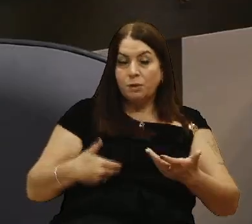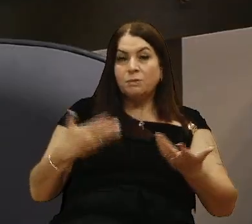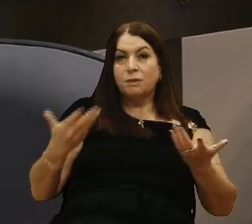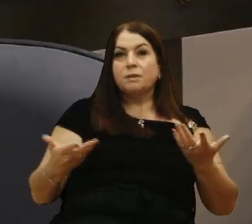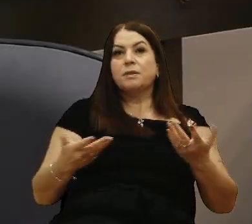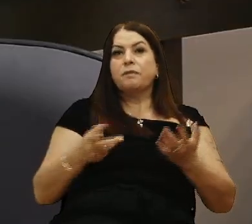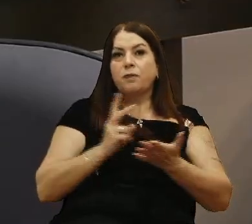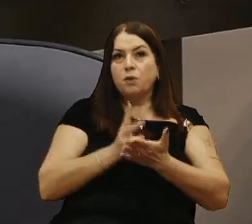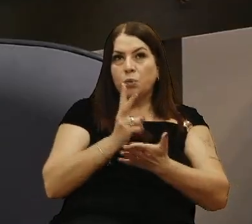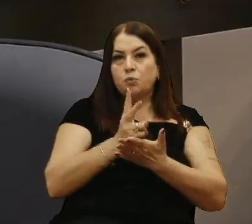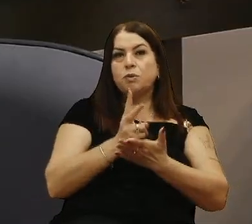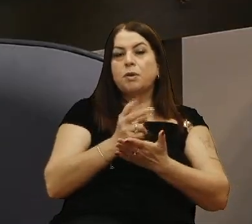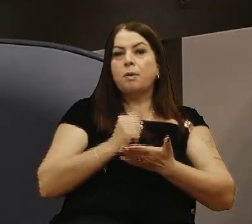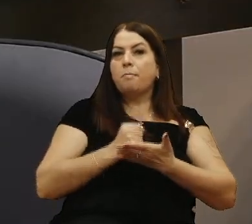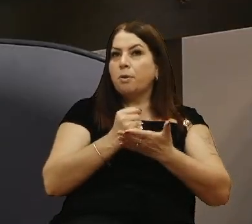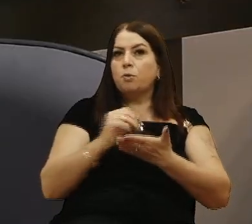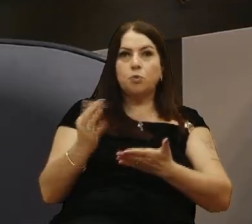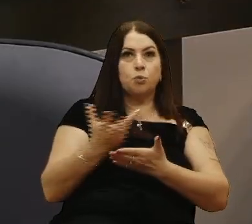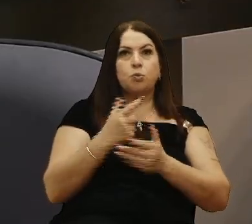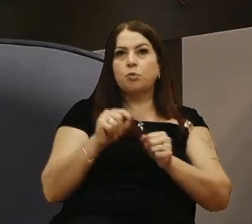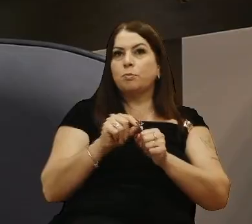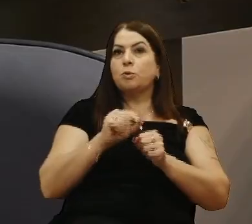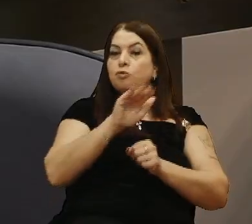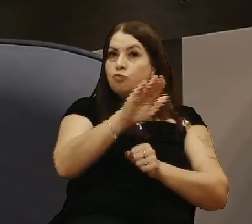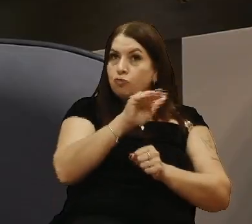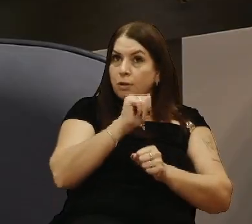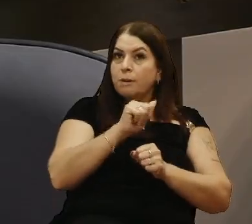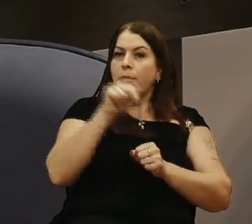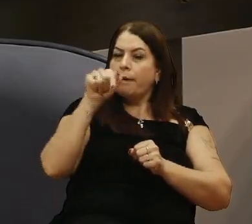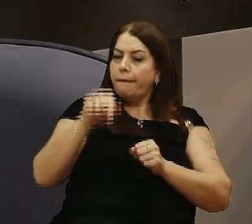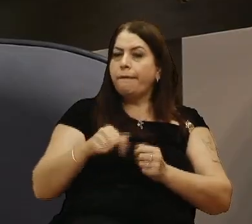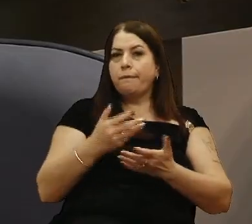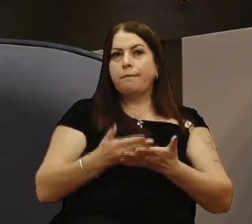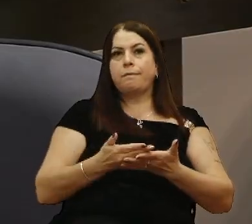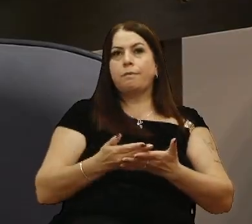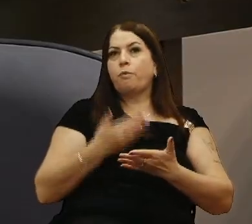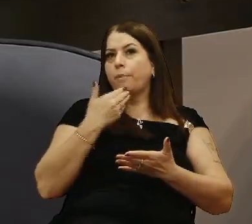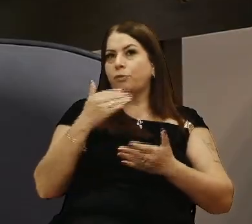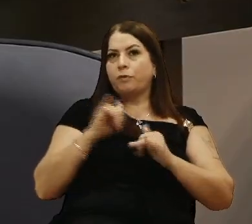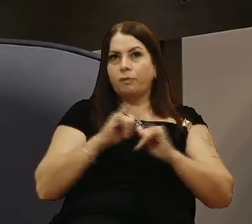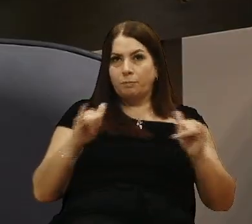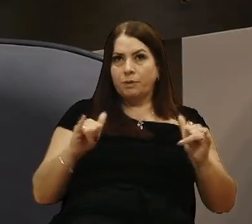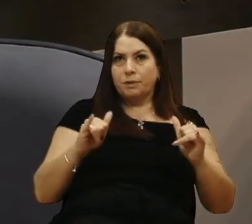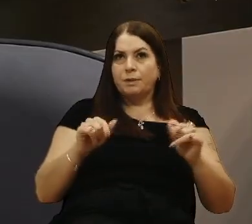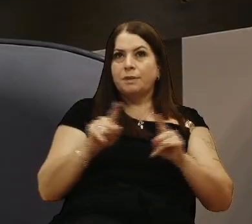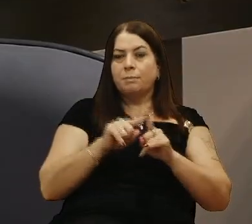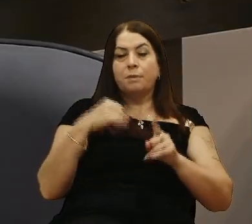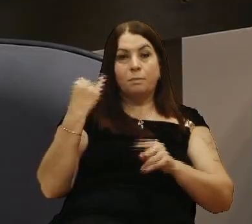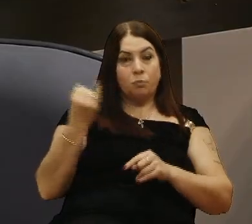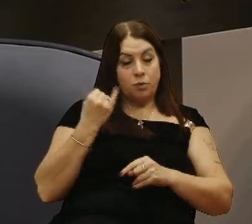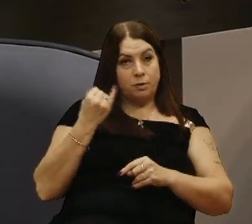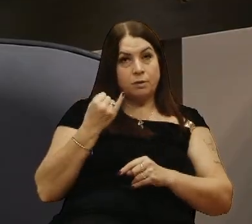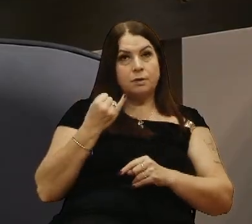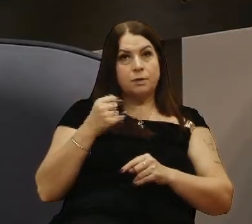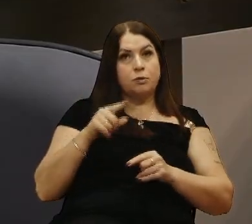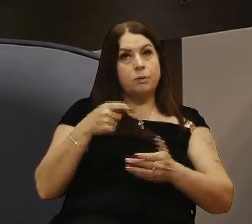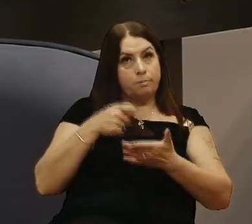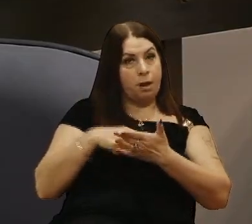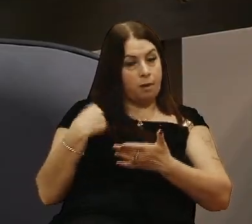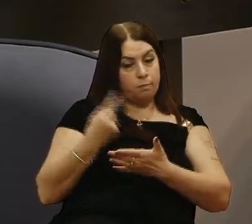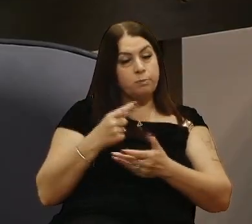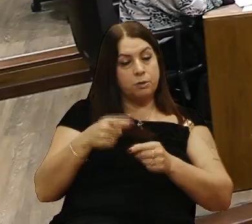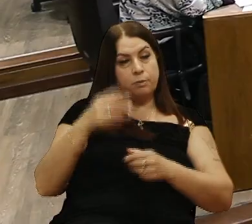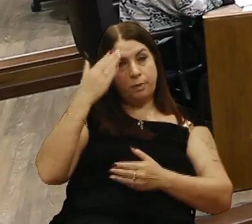a gente vai continuar apoiando tudo que for para chamar eles para cá ou o pedido de informação aqui também, porque é importante e a gente é pago para isso. Muito obrigado.